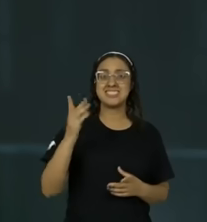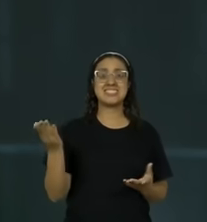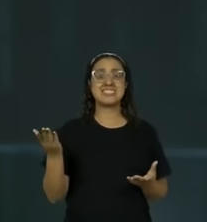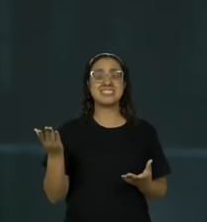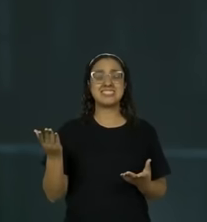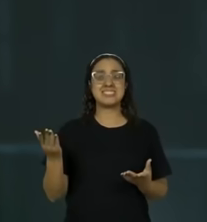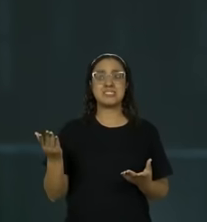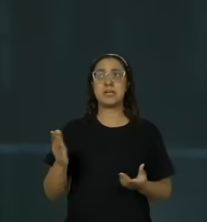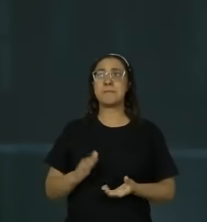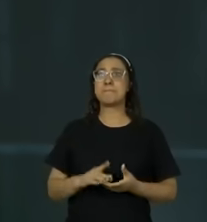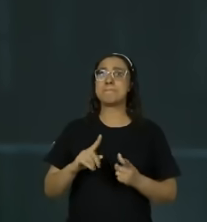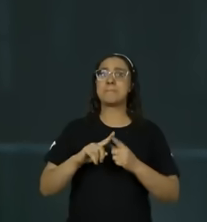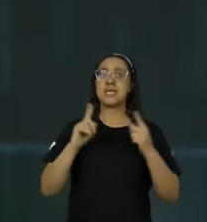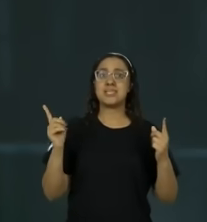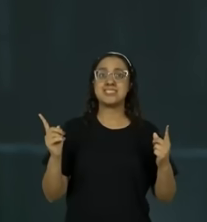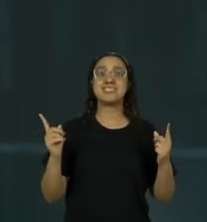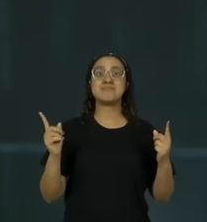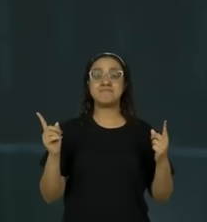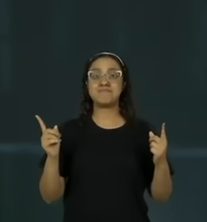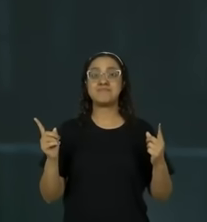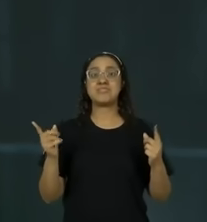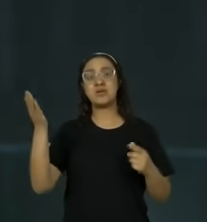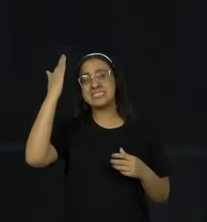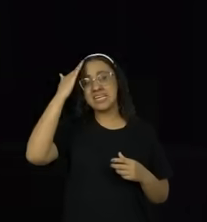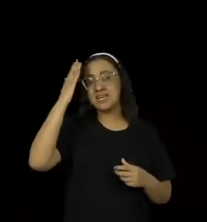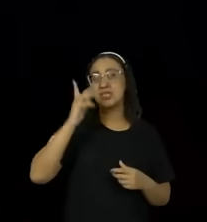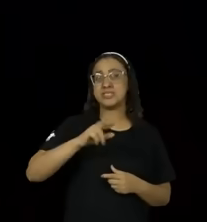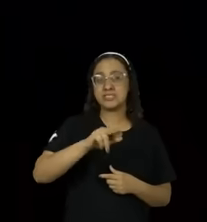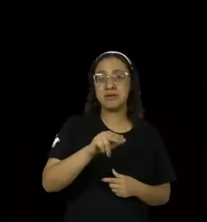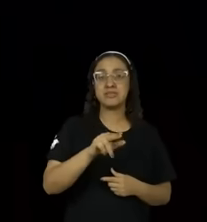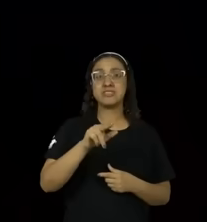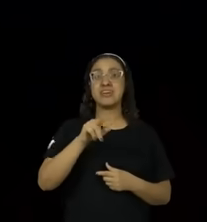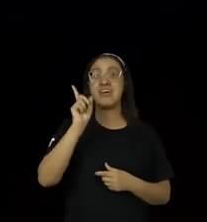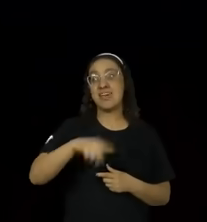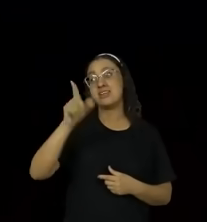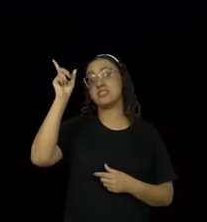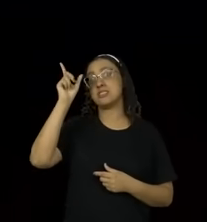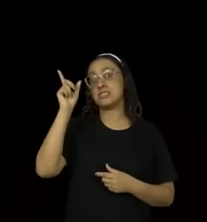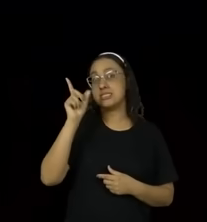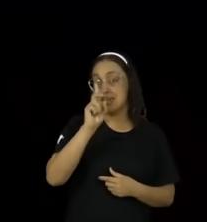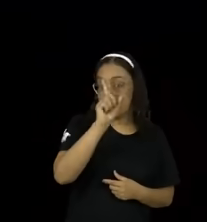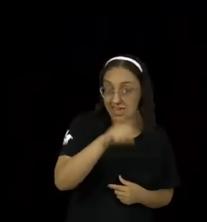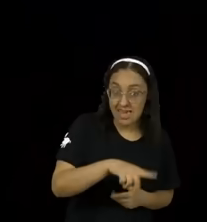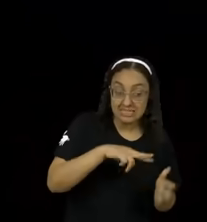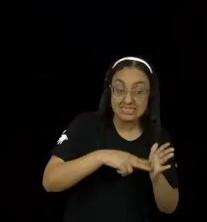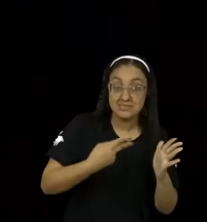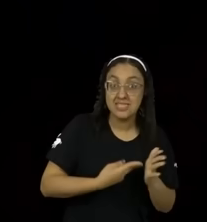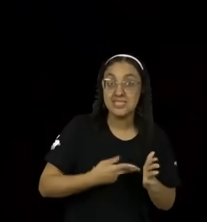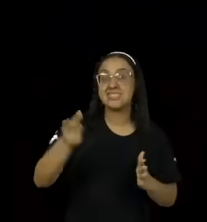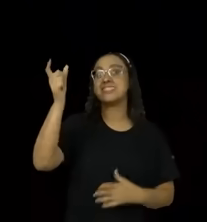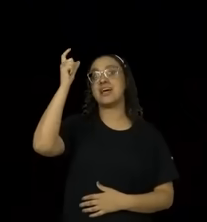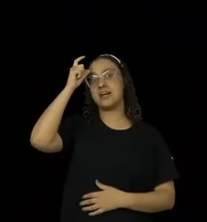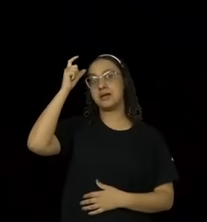para ele parar na casa do Potifar e ser acusado de estupro. Eu sei que esses irmãos foram os demônios da vida dele. Mas José não está